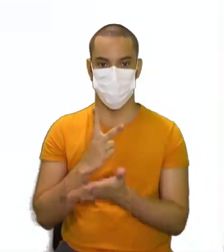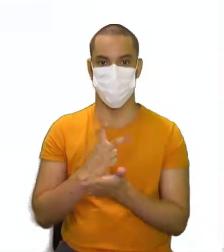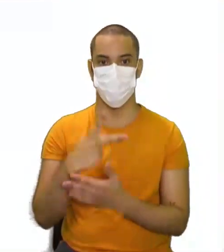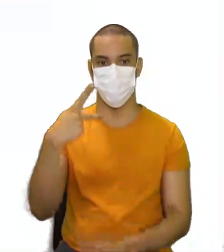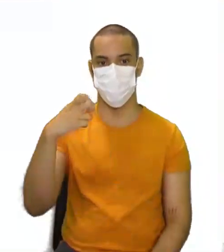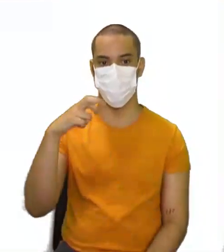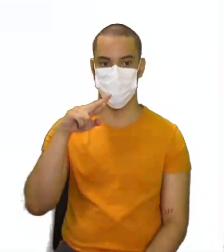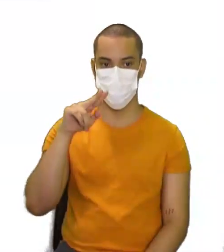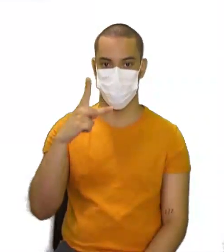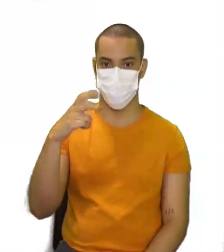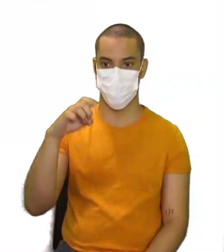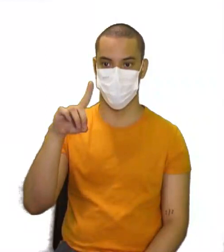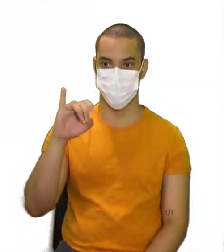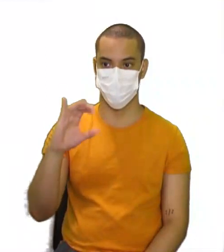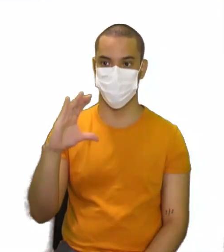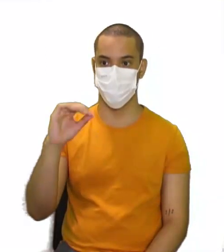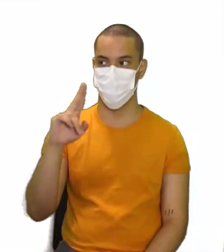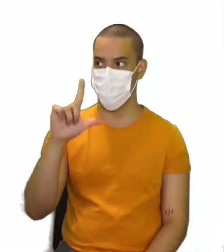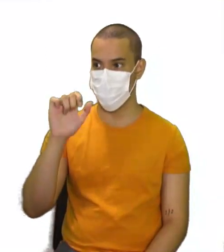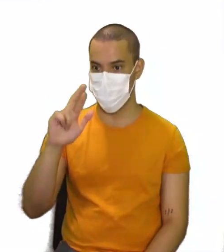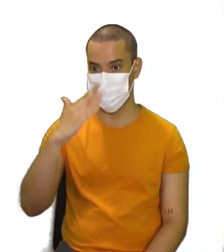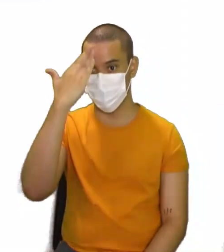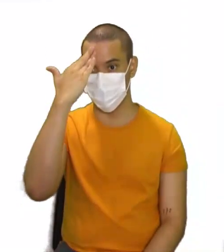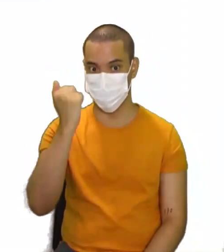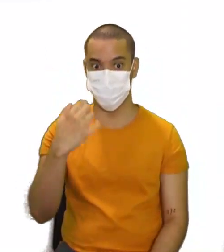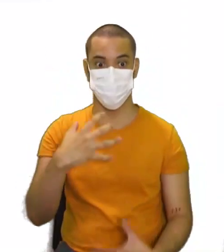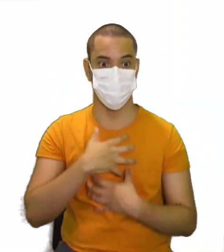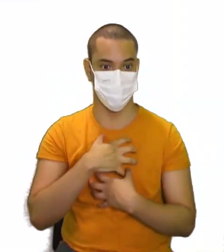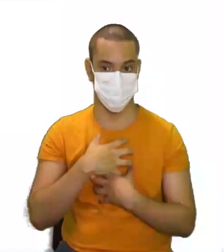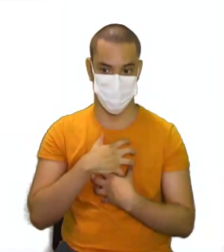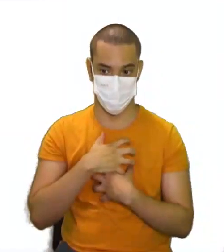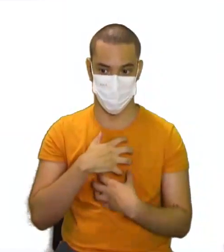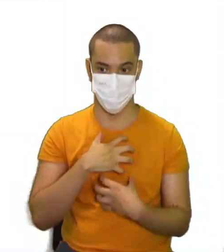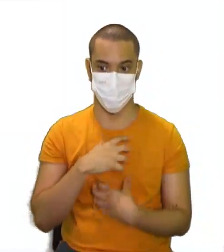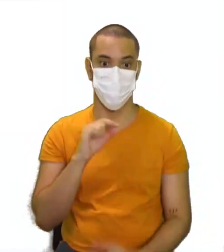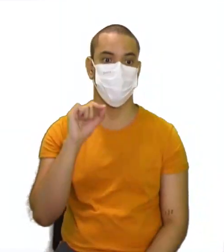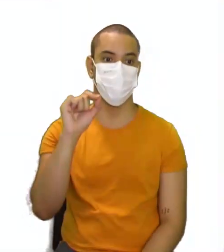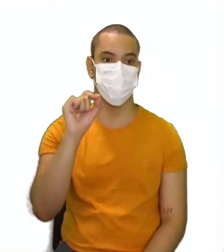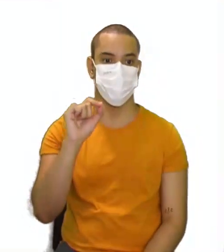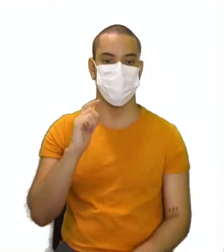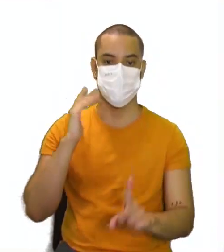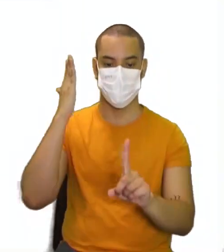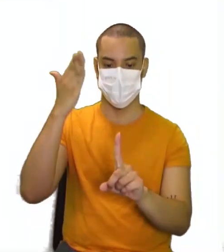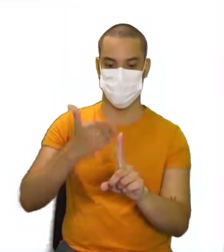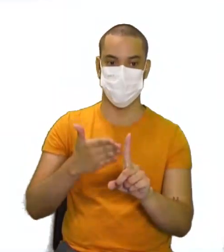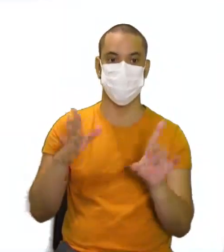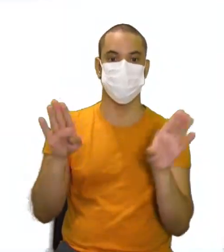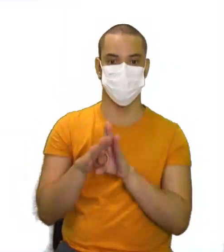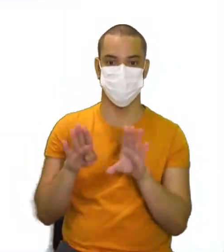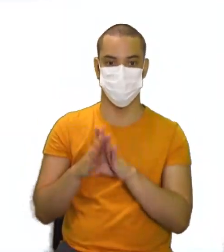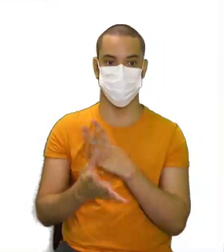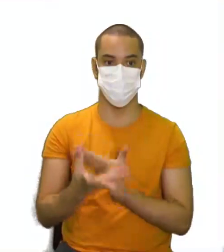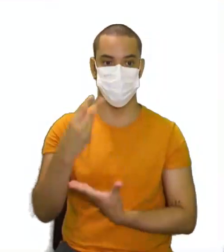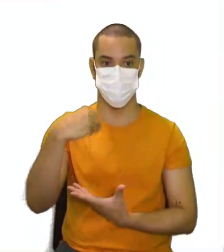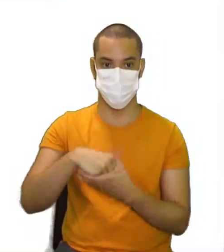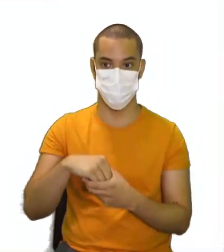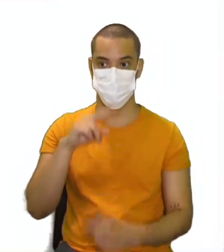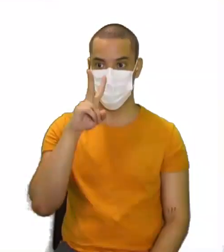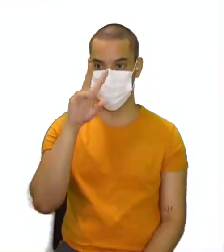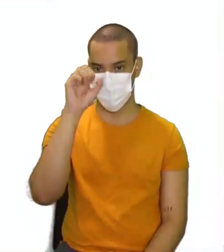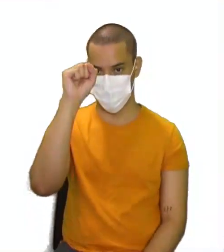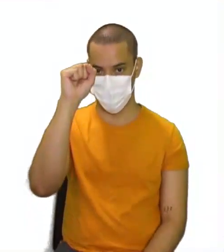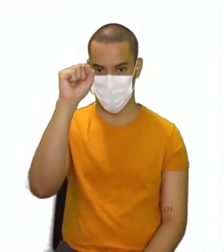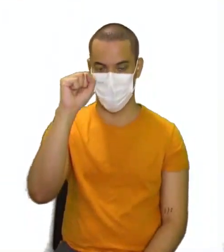ó, para poder saber o sentido. O que é o sentido? A direção e o sentido da força